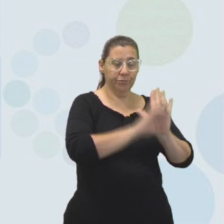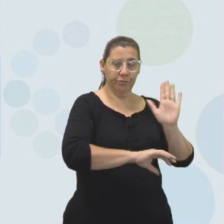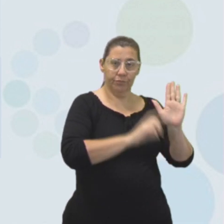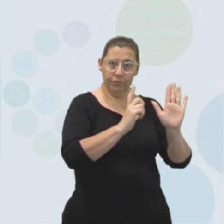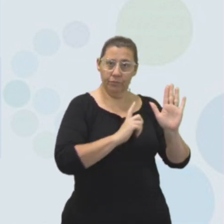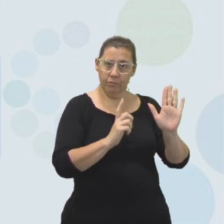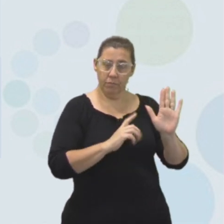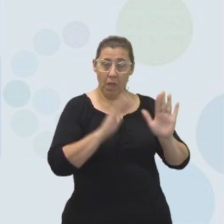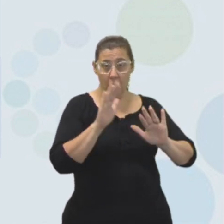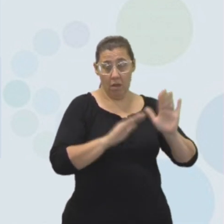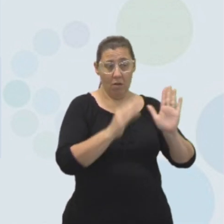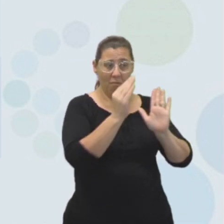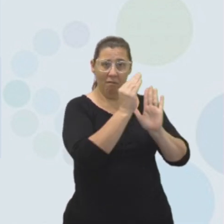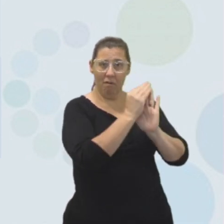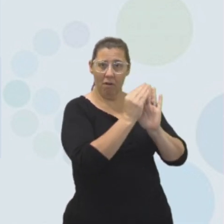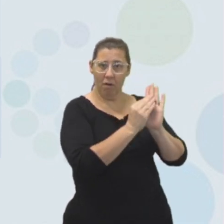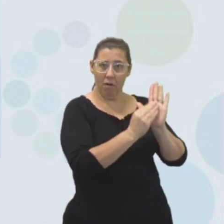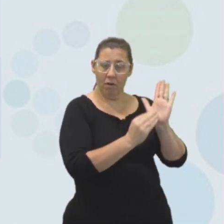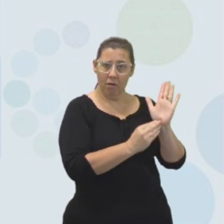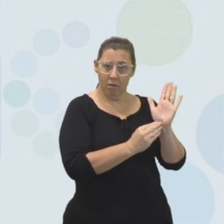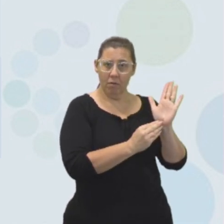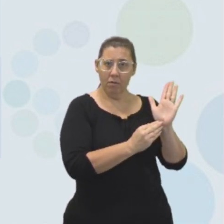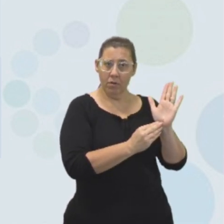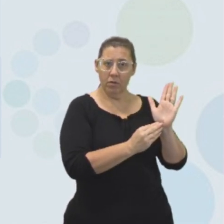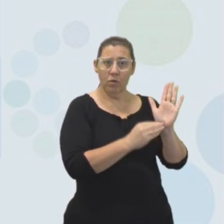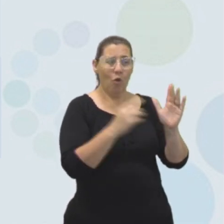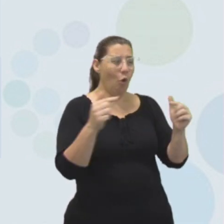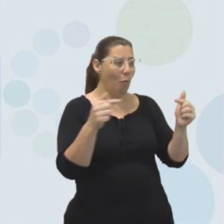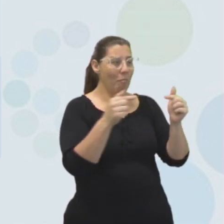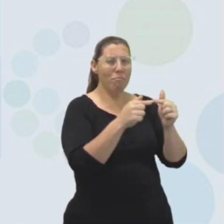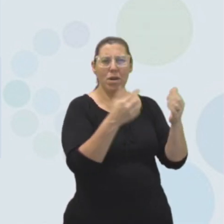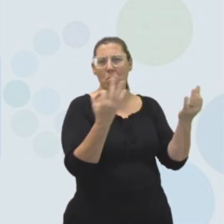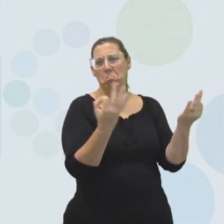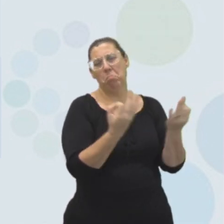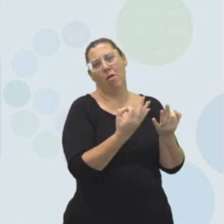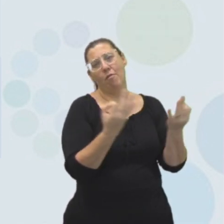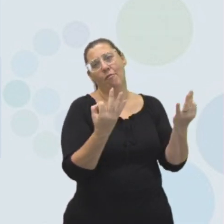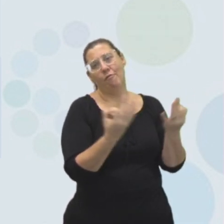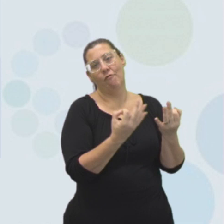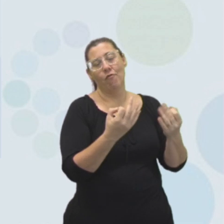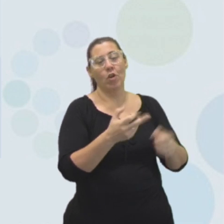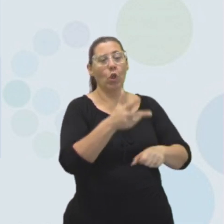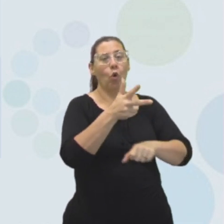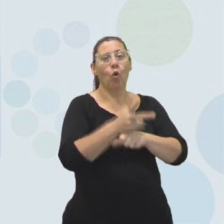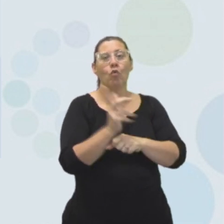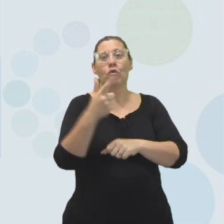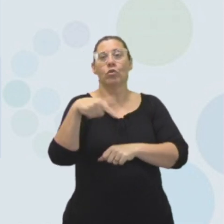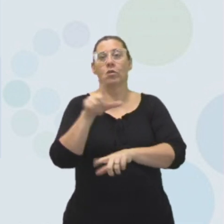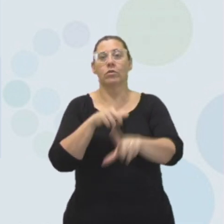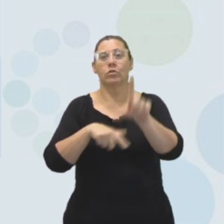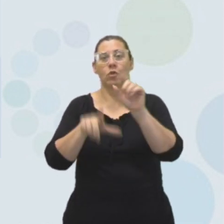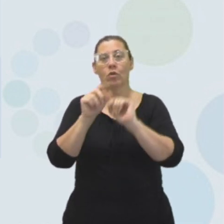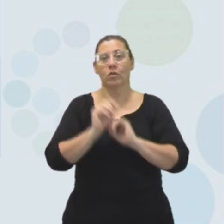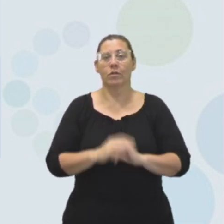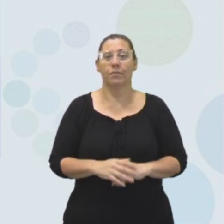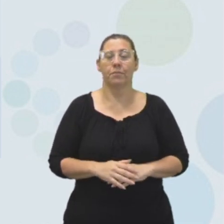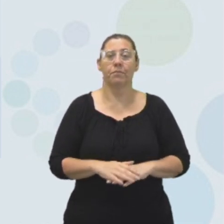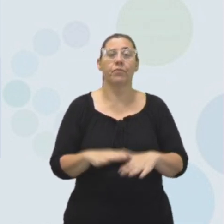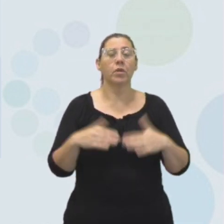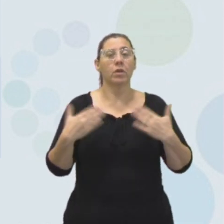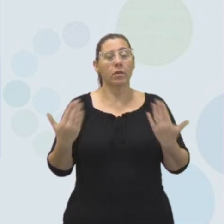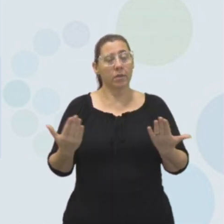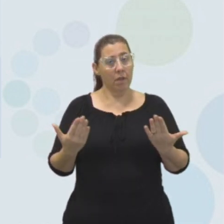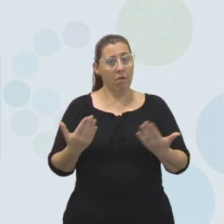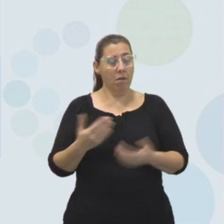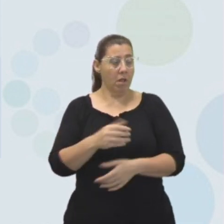muitas vezes o conteúdo ele encaixa perfeitamente com o vídeo que nós selecionamos. Tanto que na formação